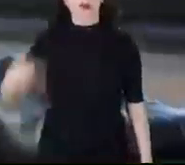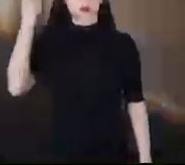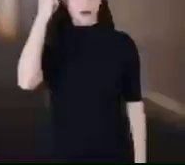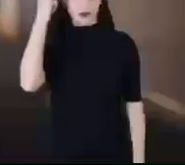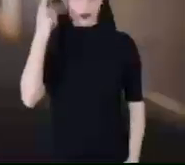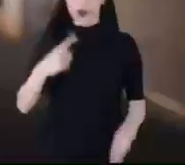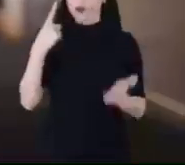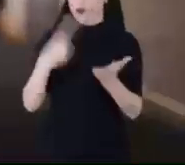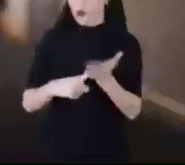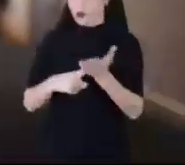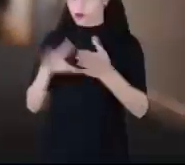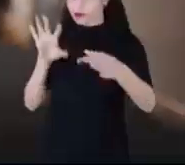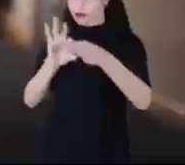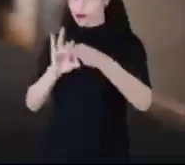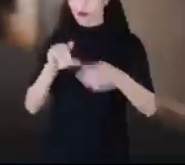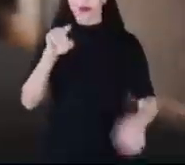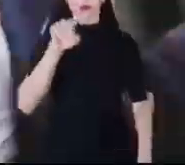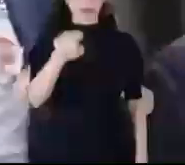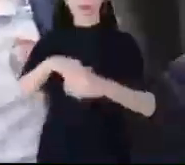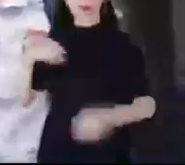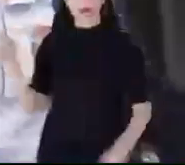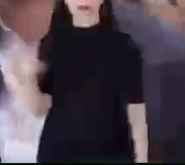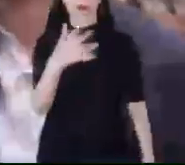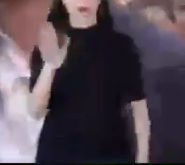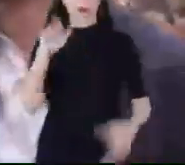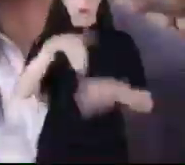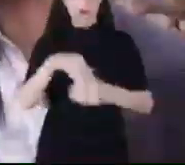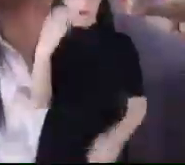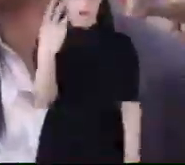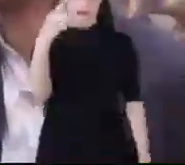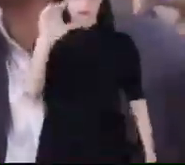para governar São Paulo. O meu compromisso é com você. Vote novo, vote 30.